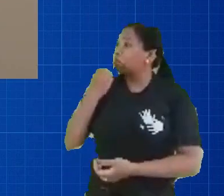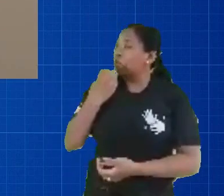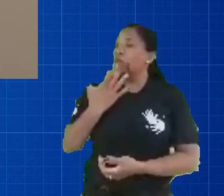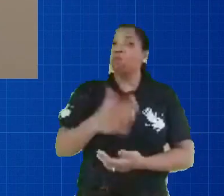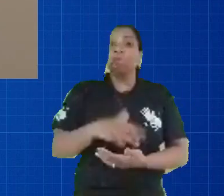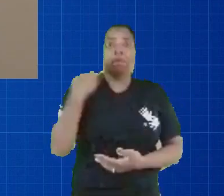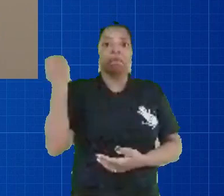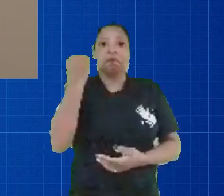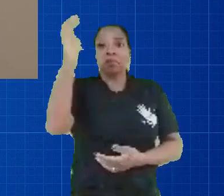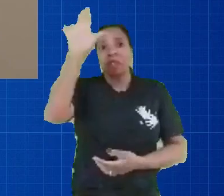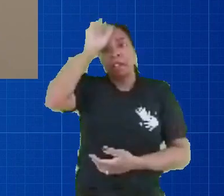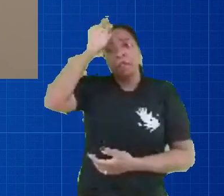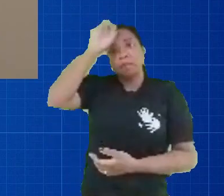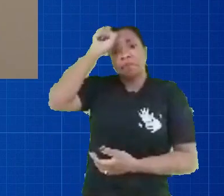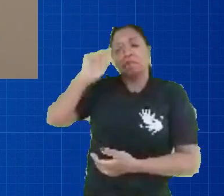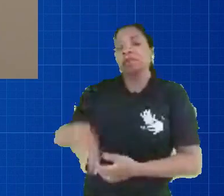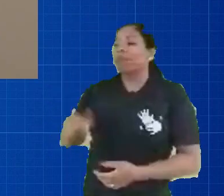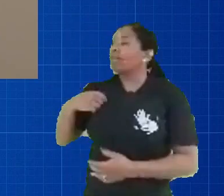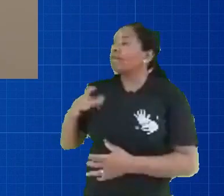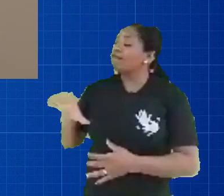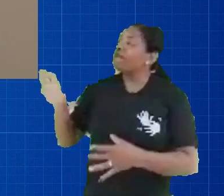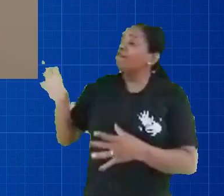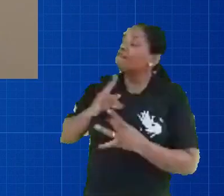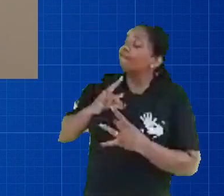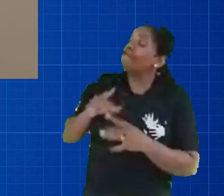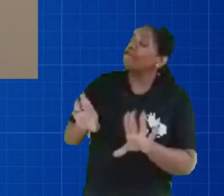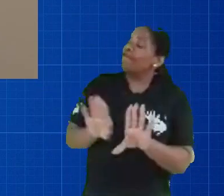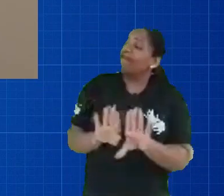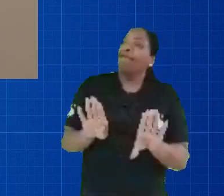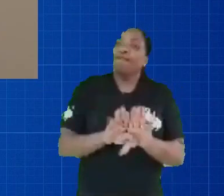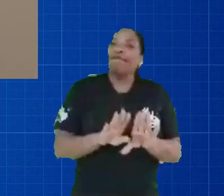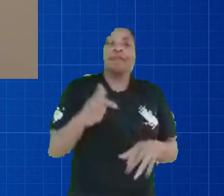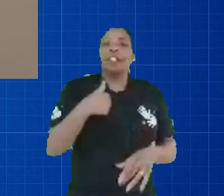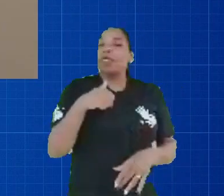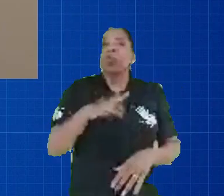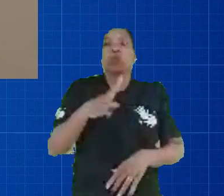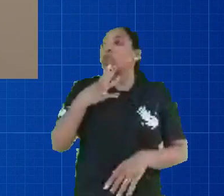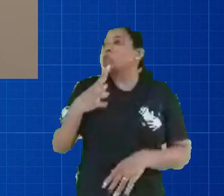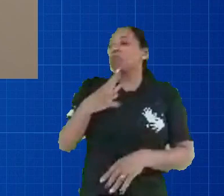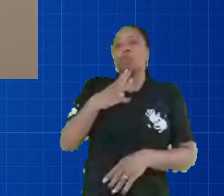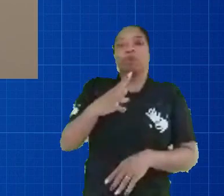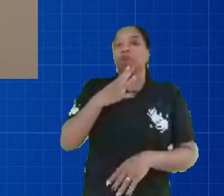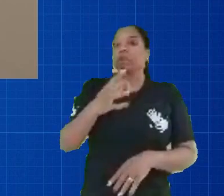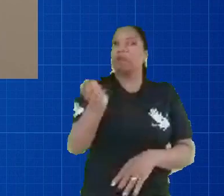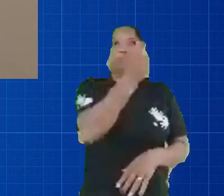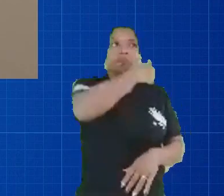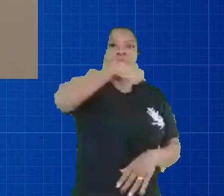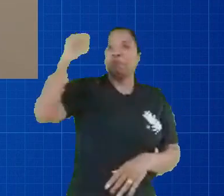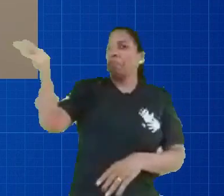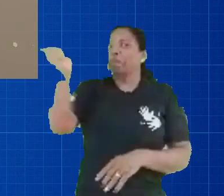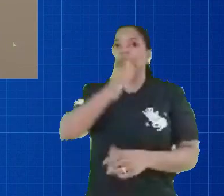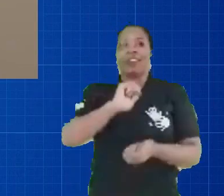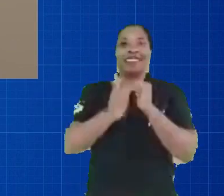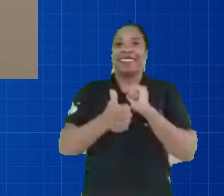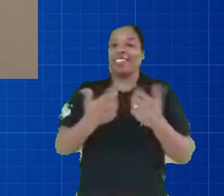Alguma coisa nova, né? Muito bacana, eu também não tinha conhecimento desse esporte, Muito legal. Eu